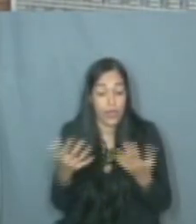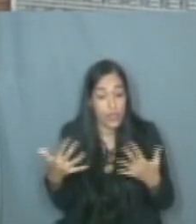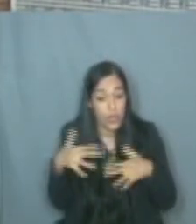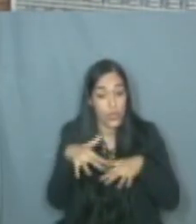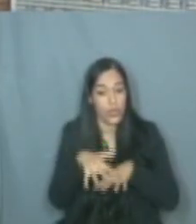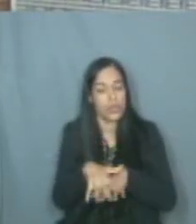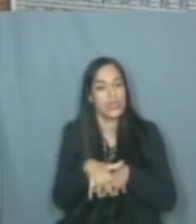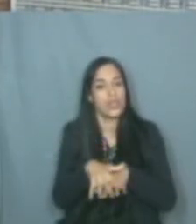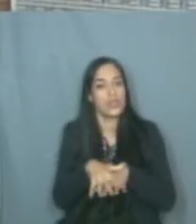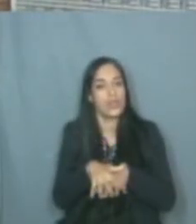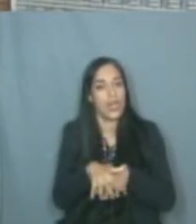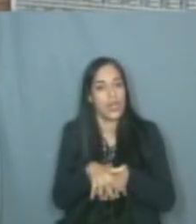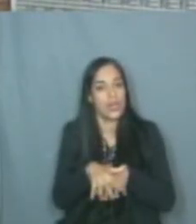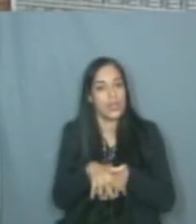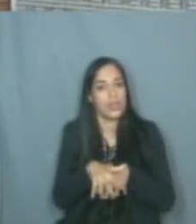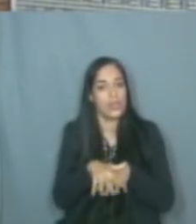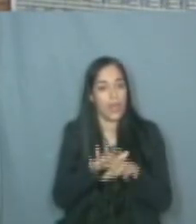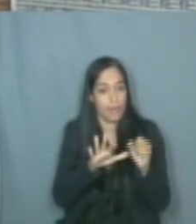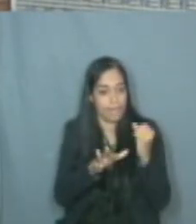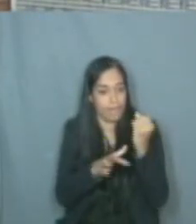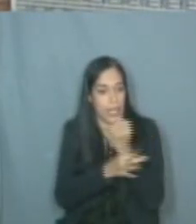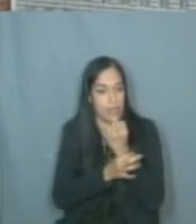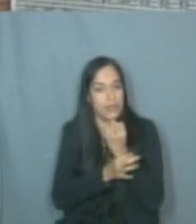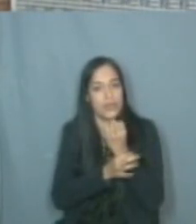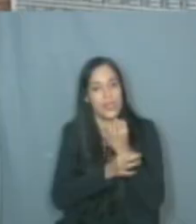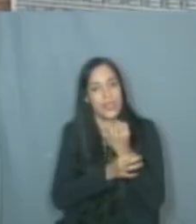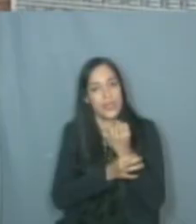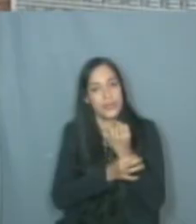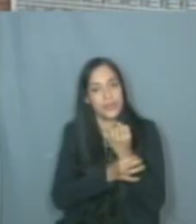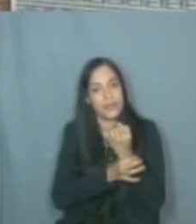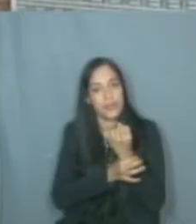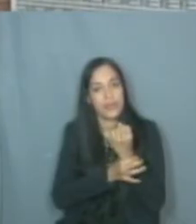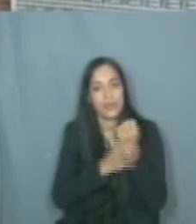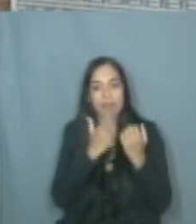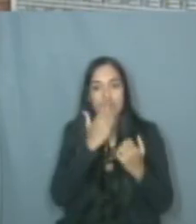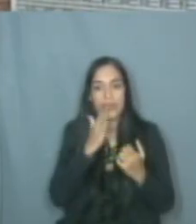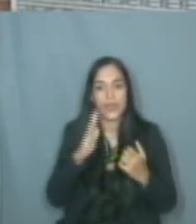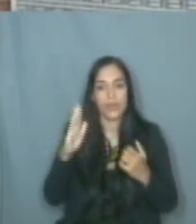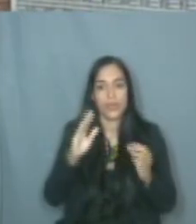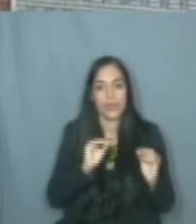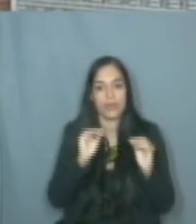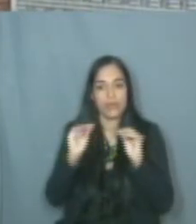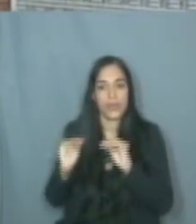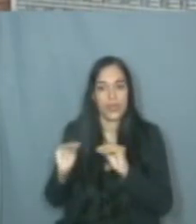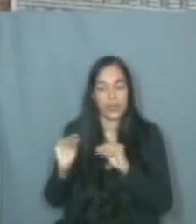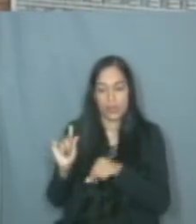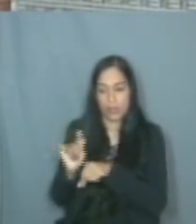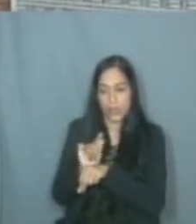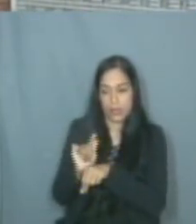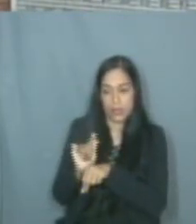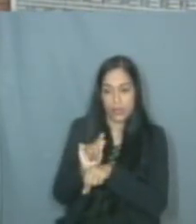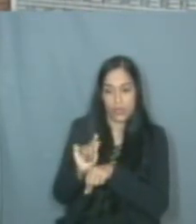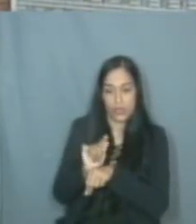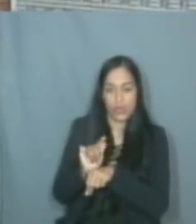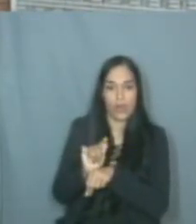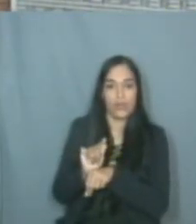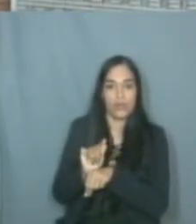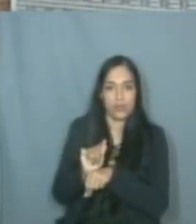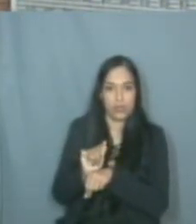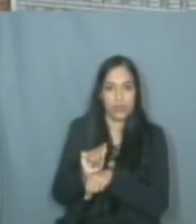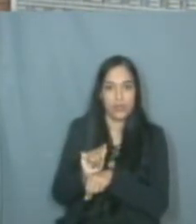ser uma garantia e ser uma promessa adiada pela gestão e pela burocracia